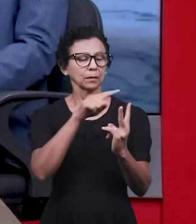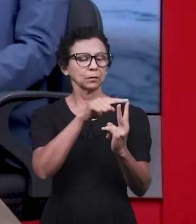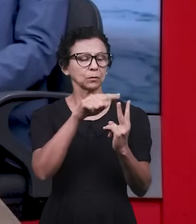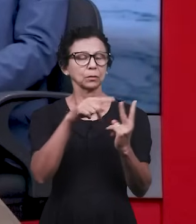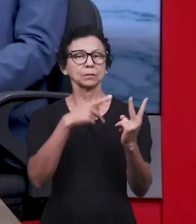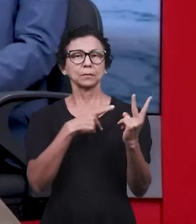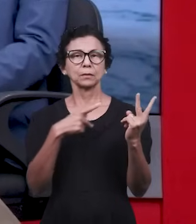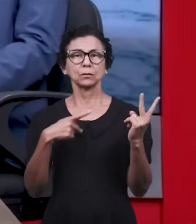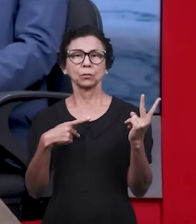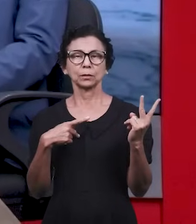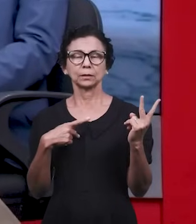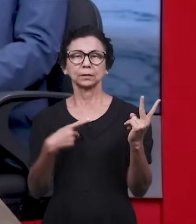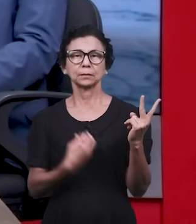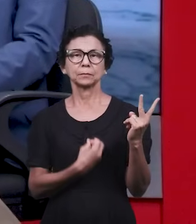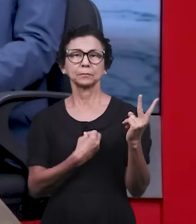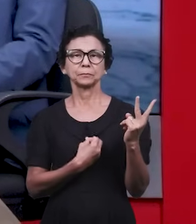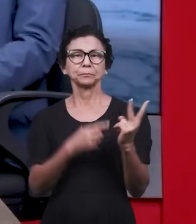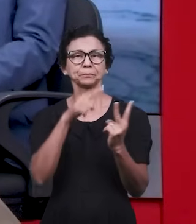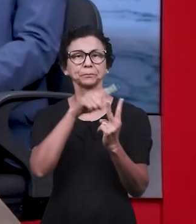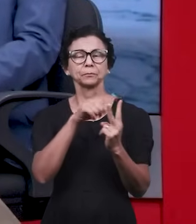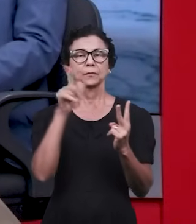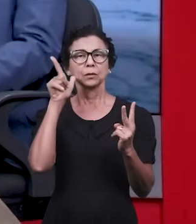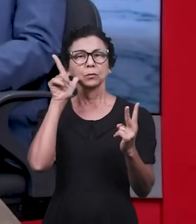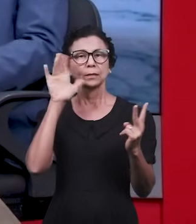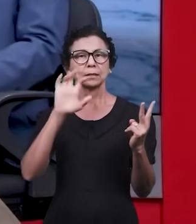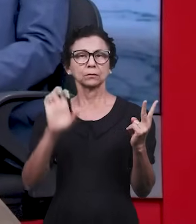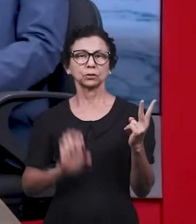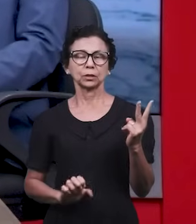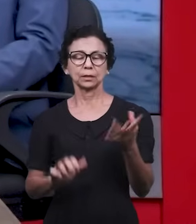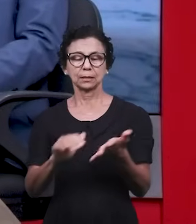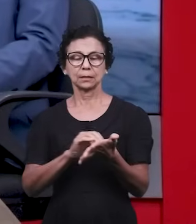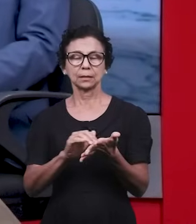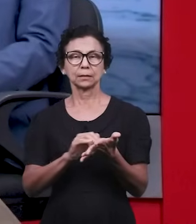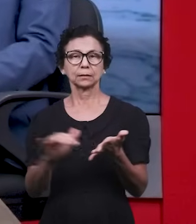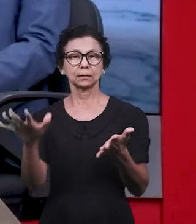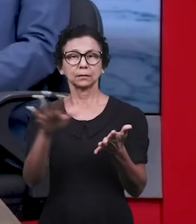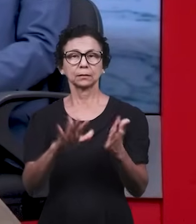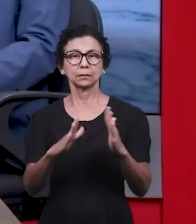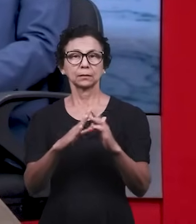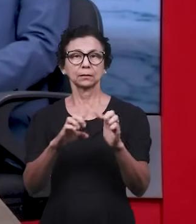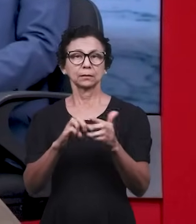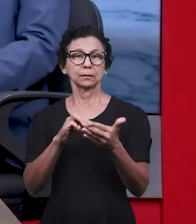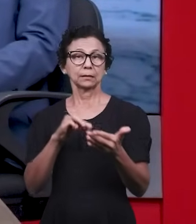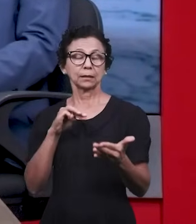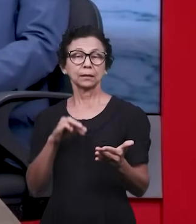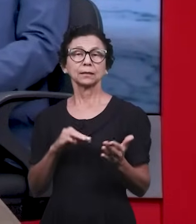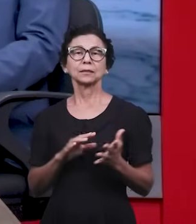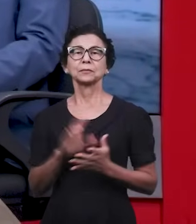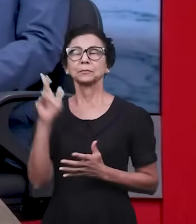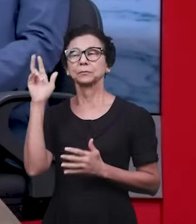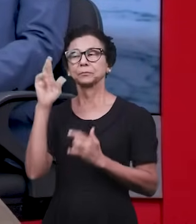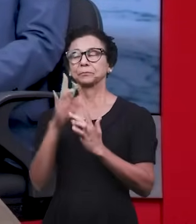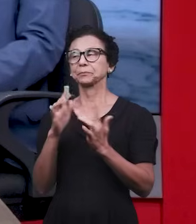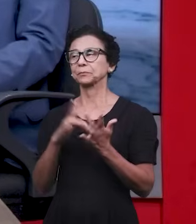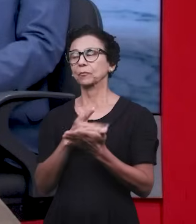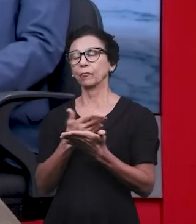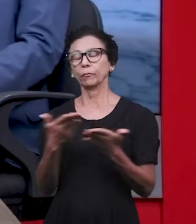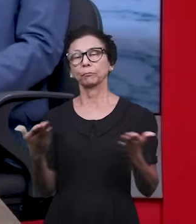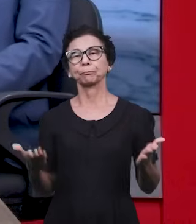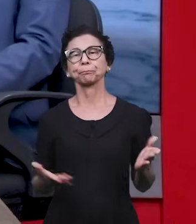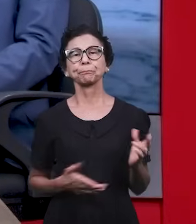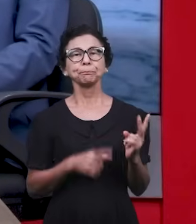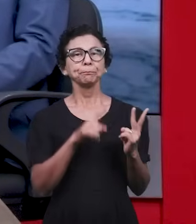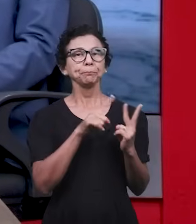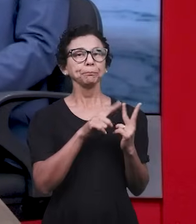pastores, pastor Luiz Eugênio, que é o secretário executivo da Igreja Cristã Maranata. Pai do Senhor a todos.